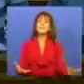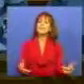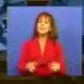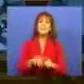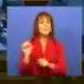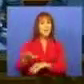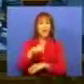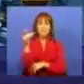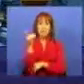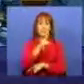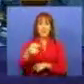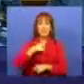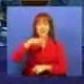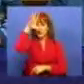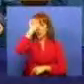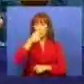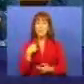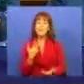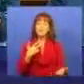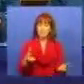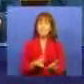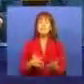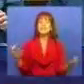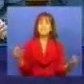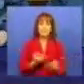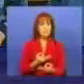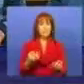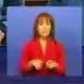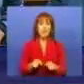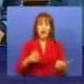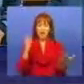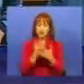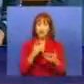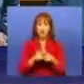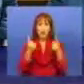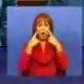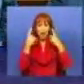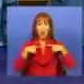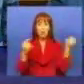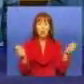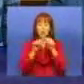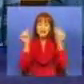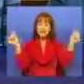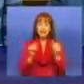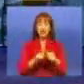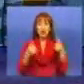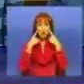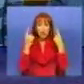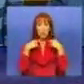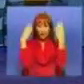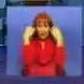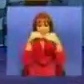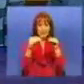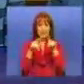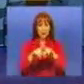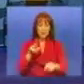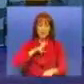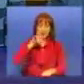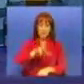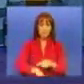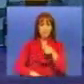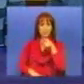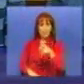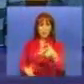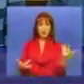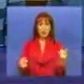pela primeira vez o Governo reconhecia que a escola pública, que o sistema público de ensino em Portugal